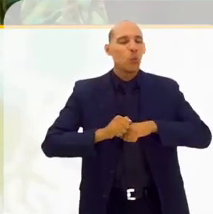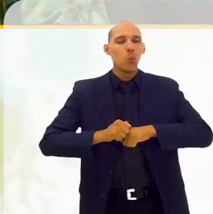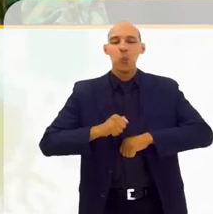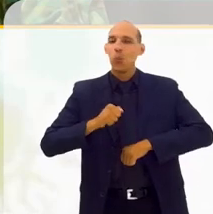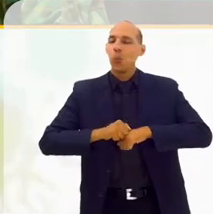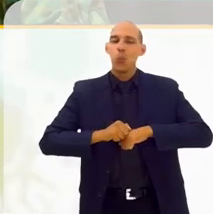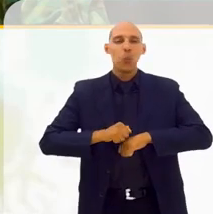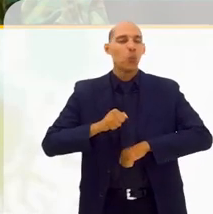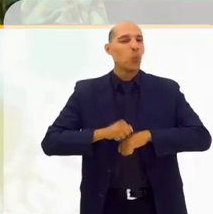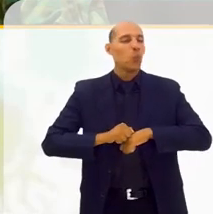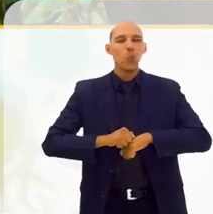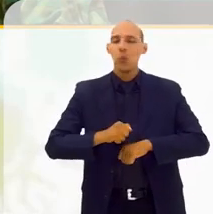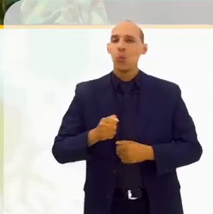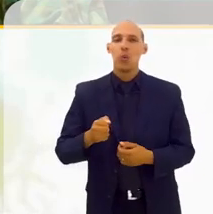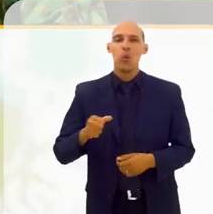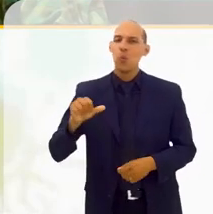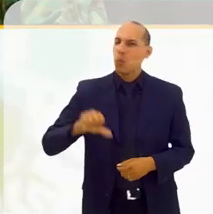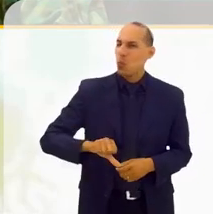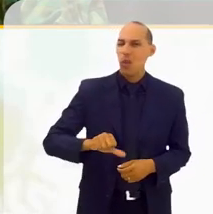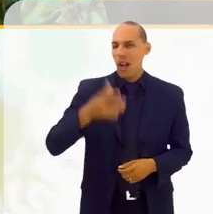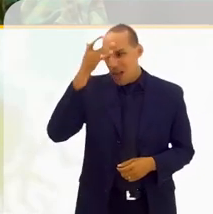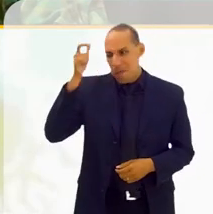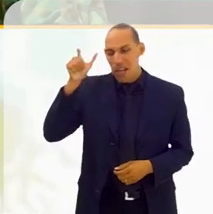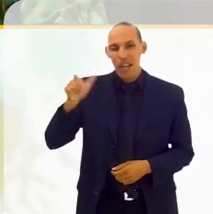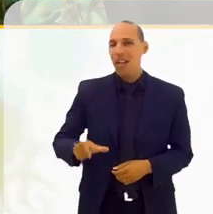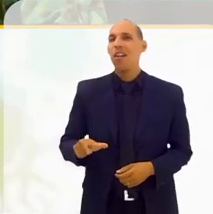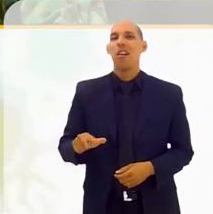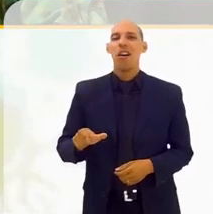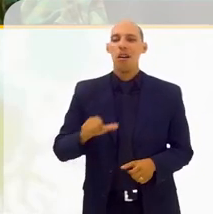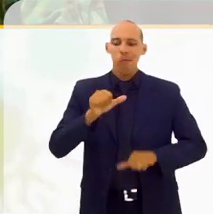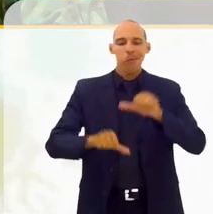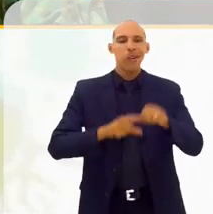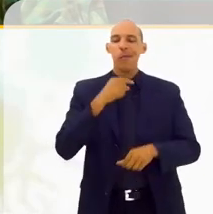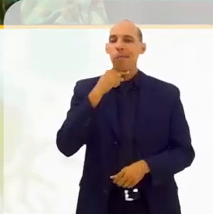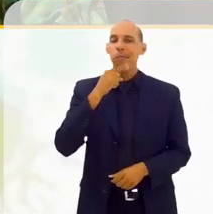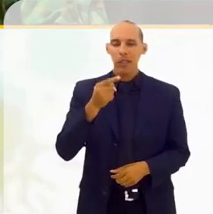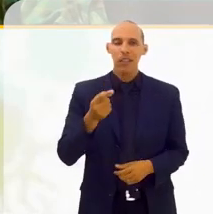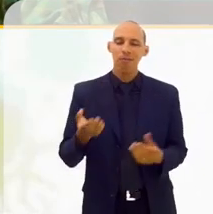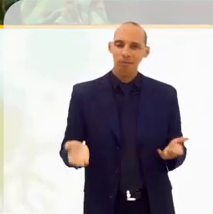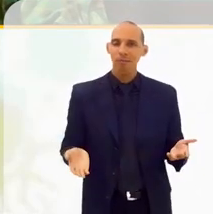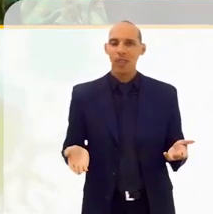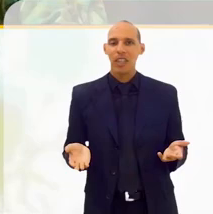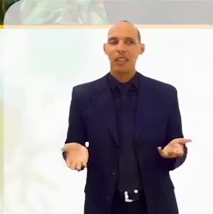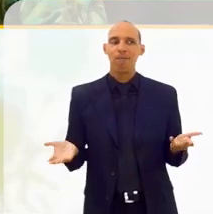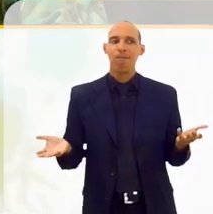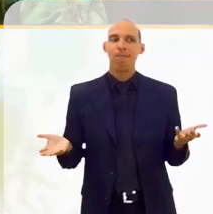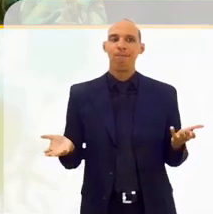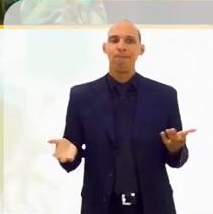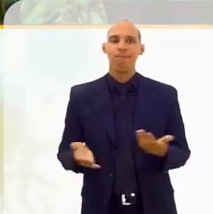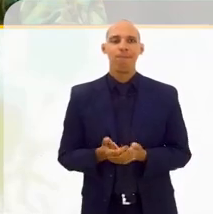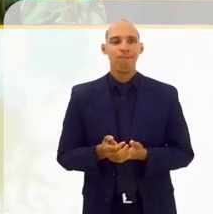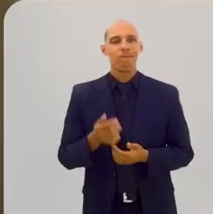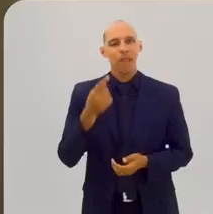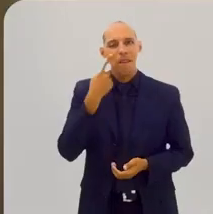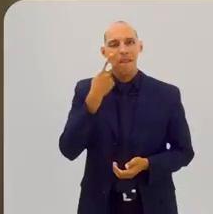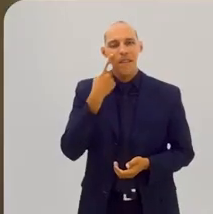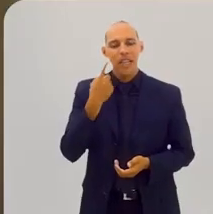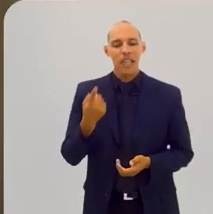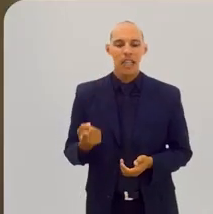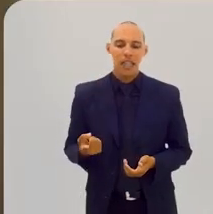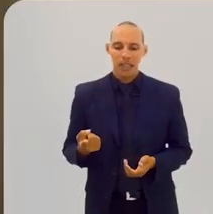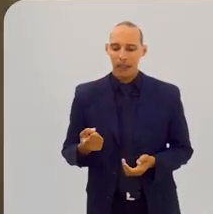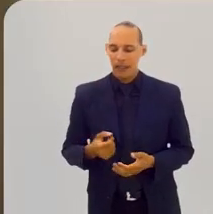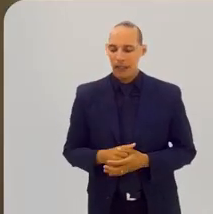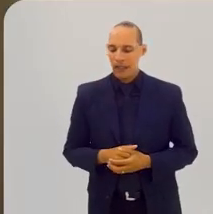engessaram de alguma forma e a pessoa não consegue mais sair daquilo ali então eu